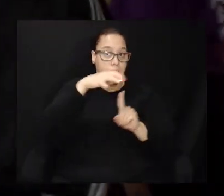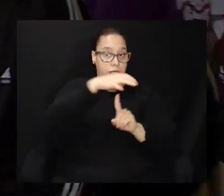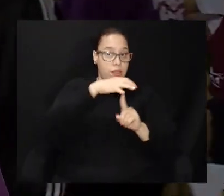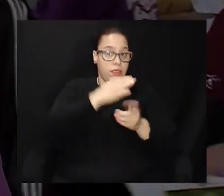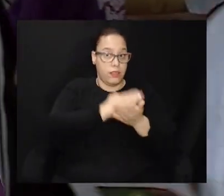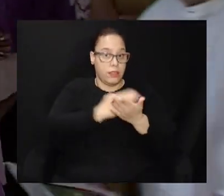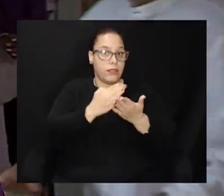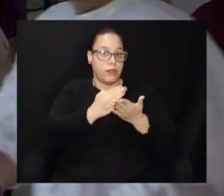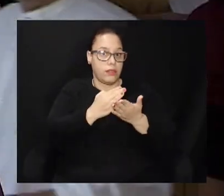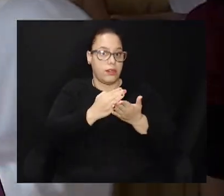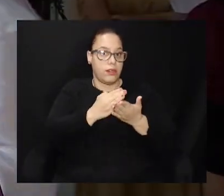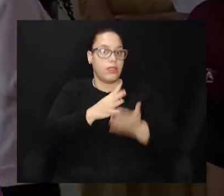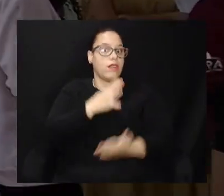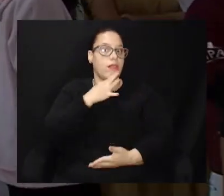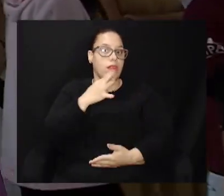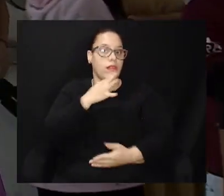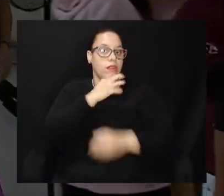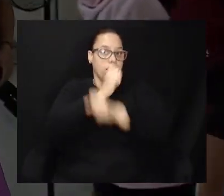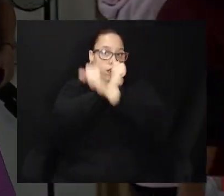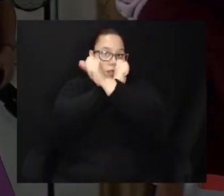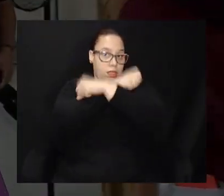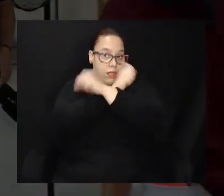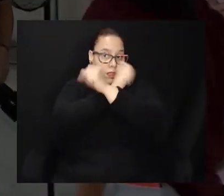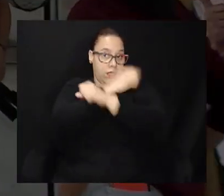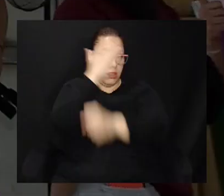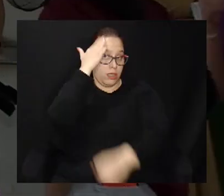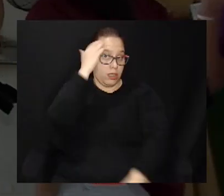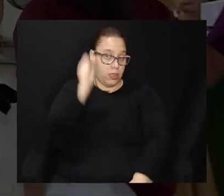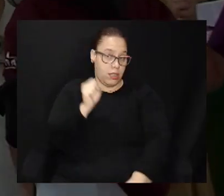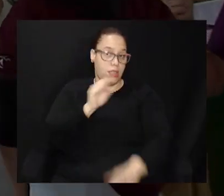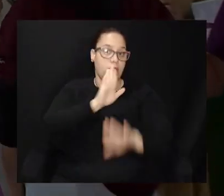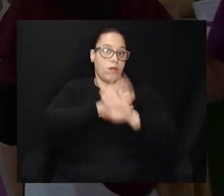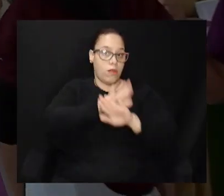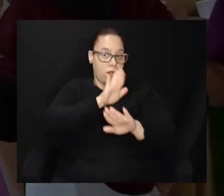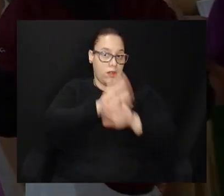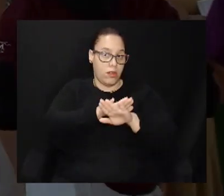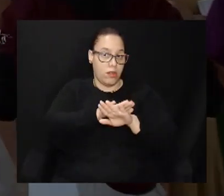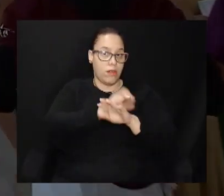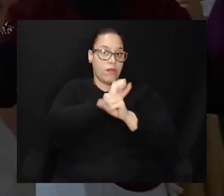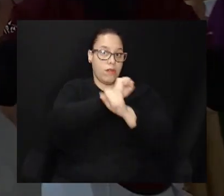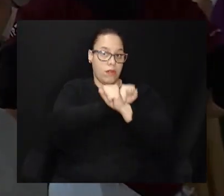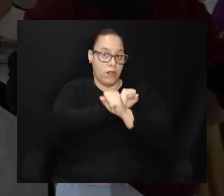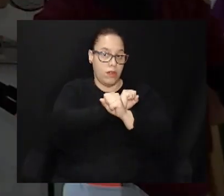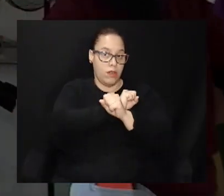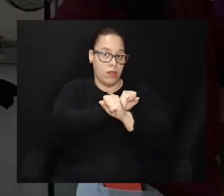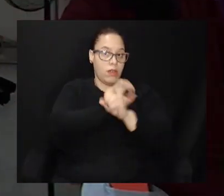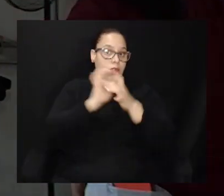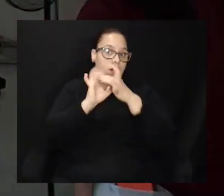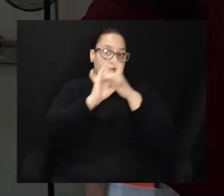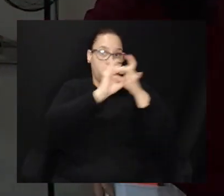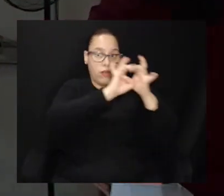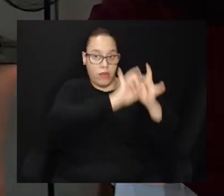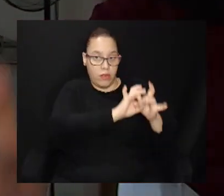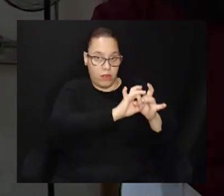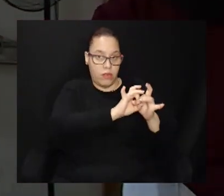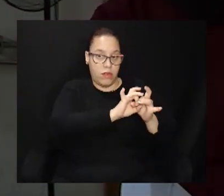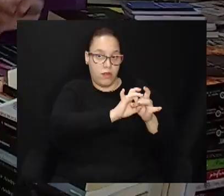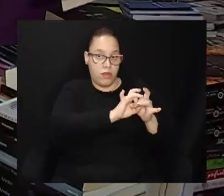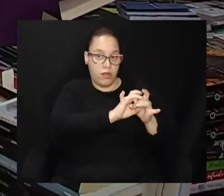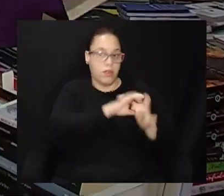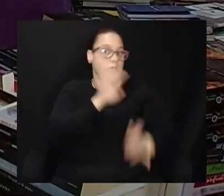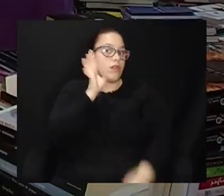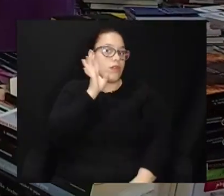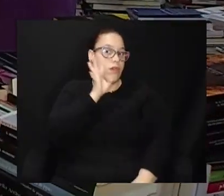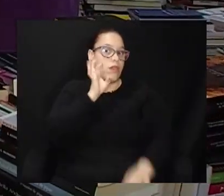conhecendo a PUC. Foi muito incrível saber a história por trás dela, né, da escravidão, todo esse contexto. E é muito legal ver a estrutura